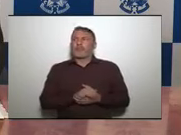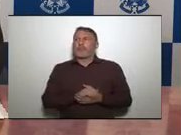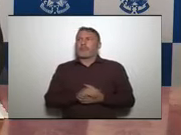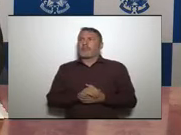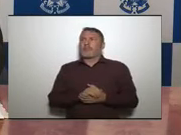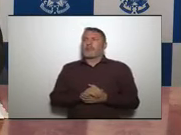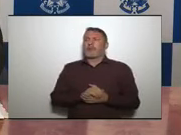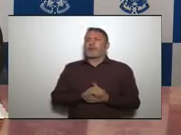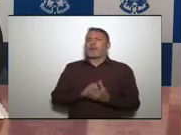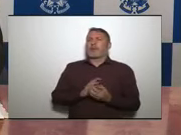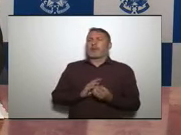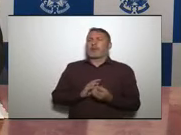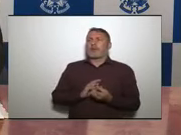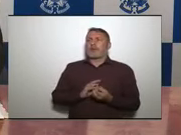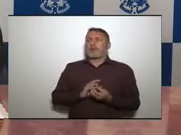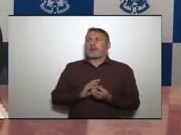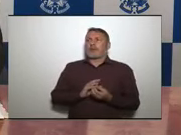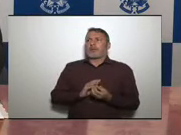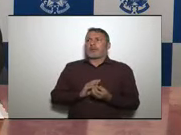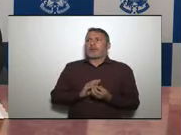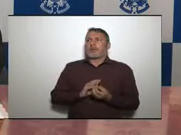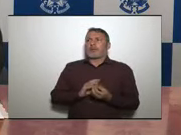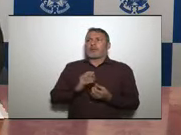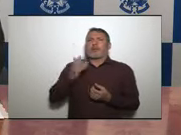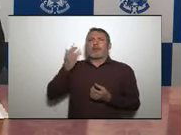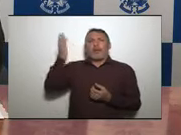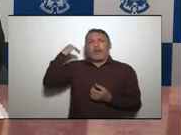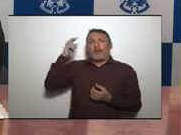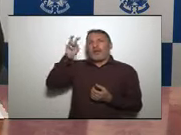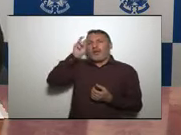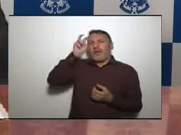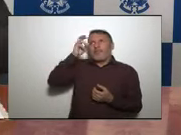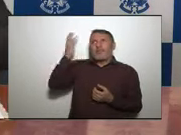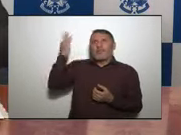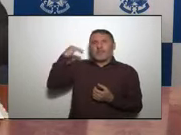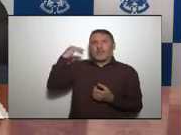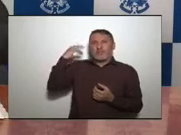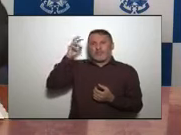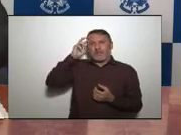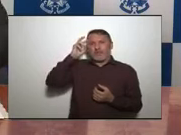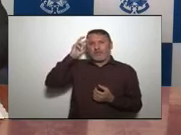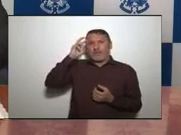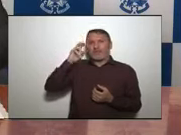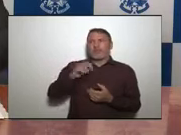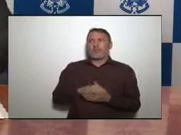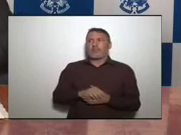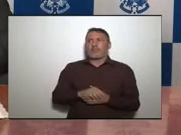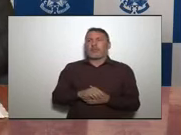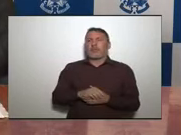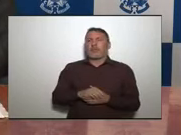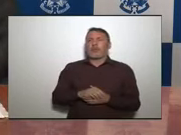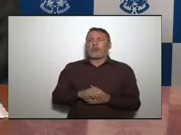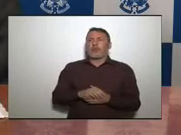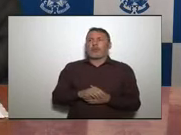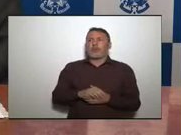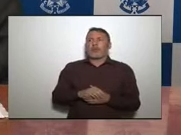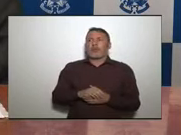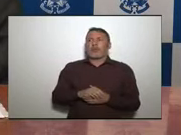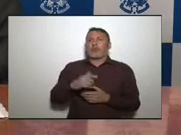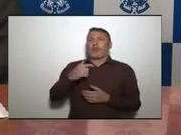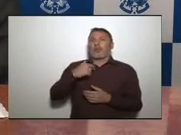na quinta-feira, véspera do feriado de Sexta-feira Santa, eu visitei